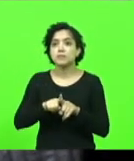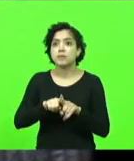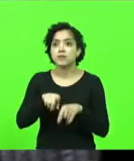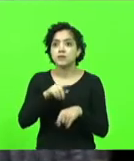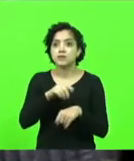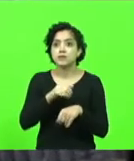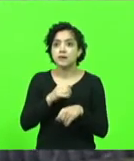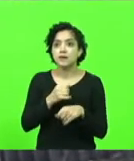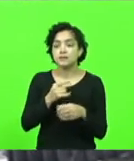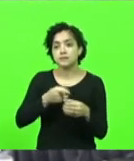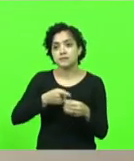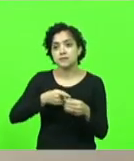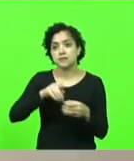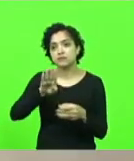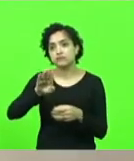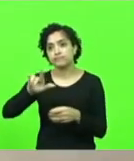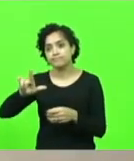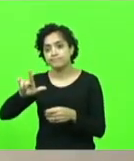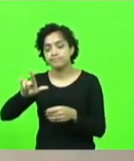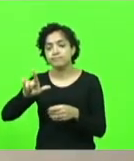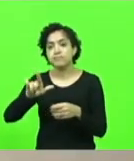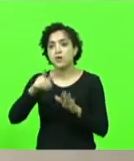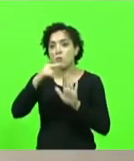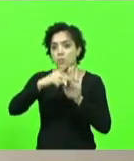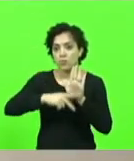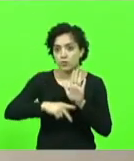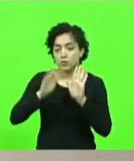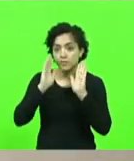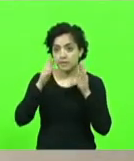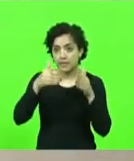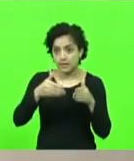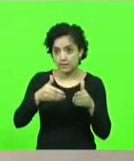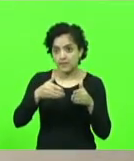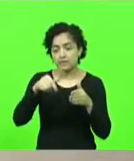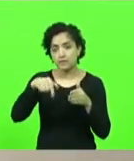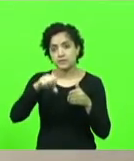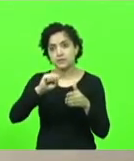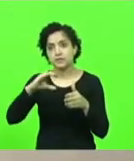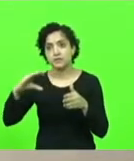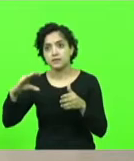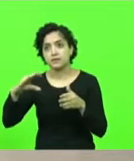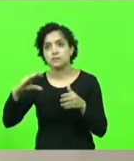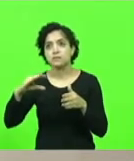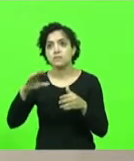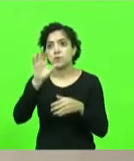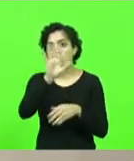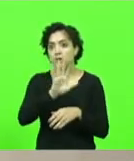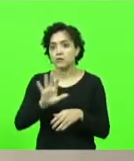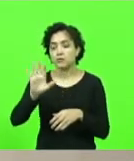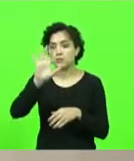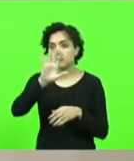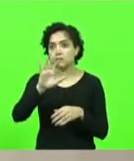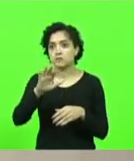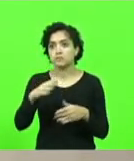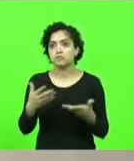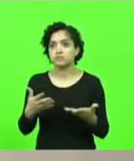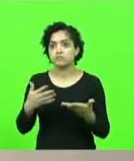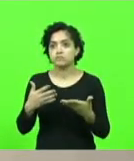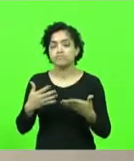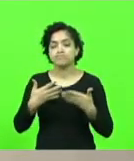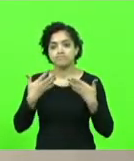origem no programa de vereador Mirim que é referência não só em Santa Catarina mas em todo o Brasil ficamos muito